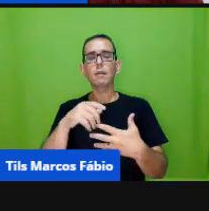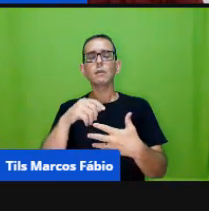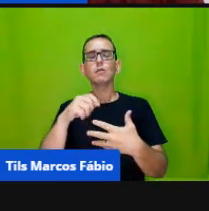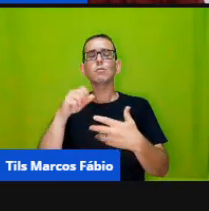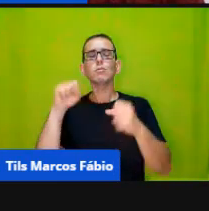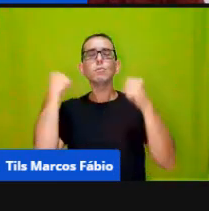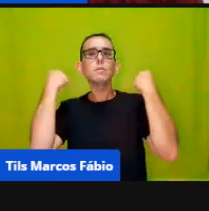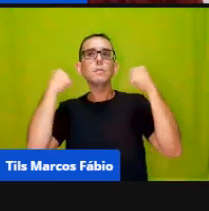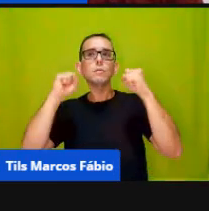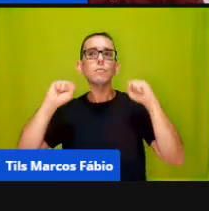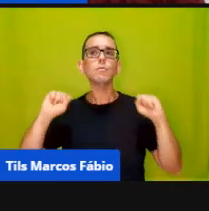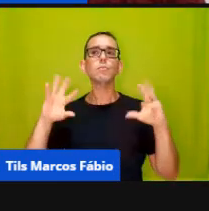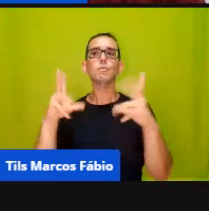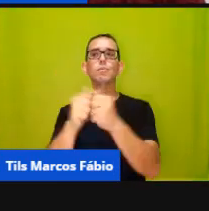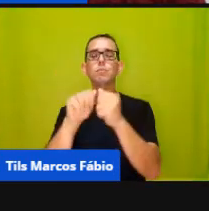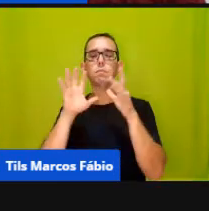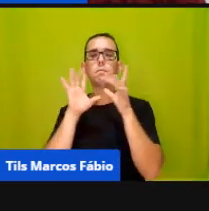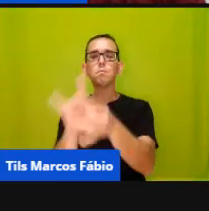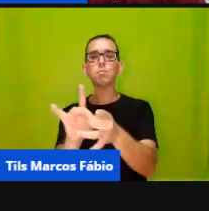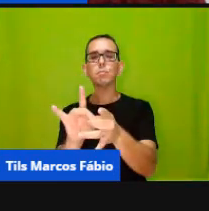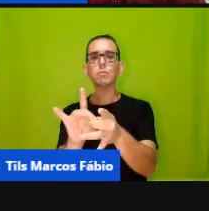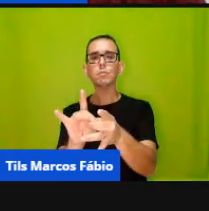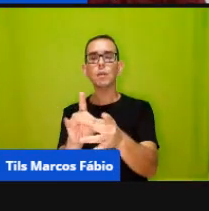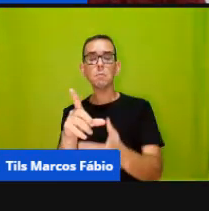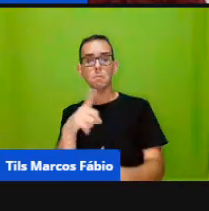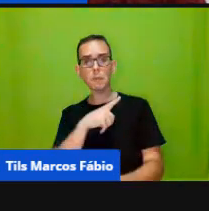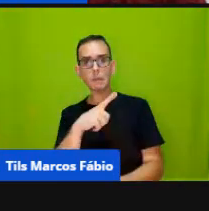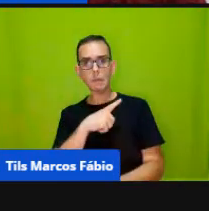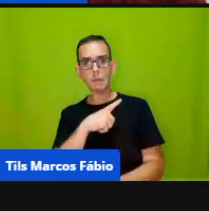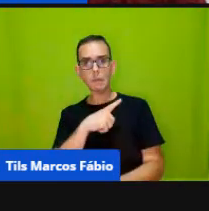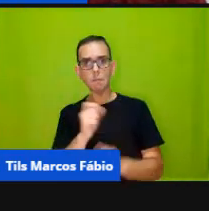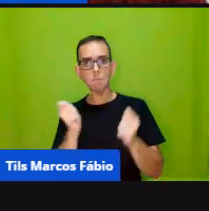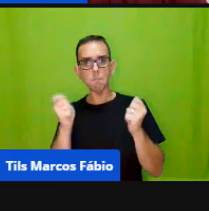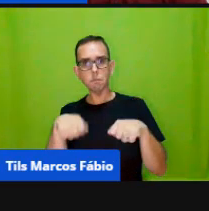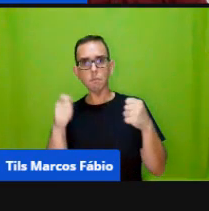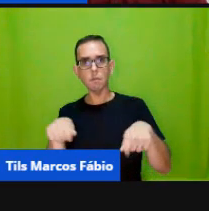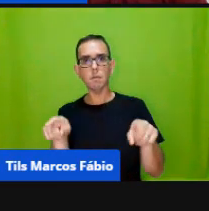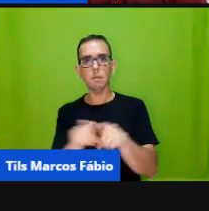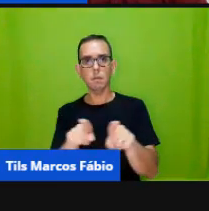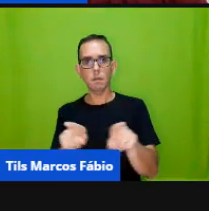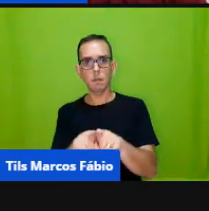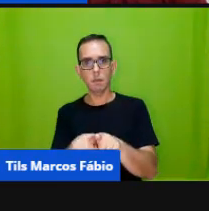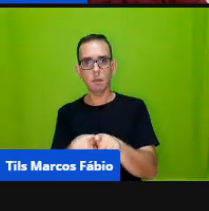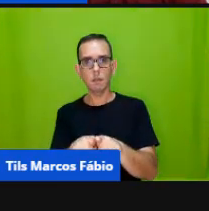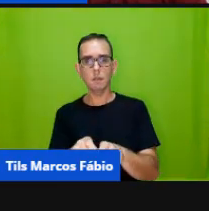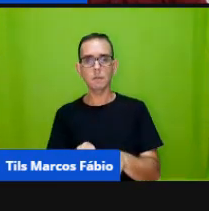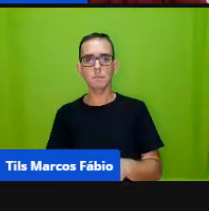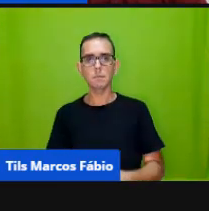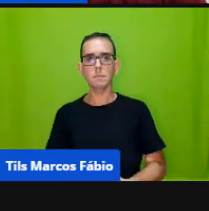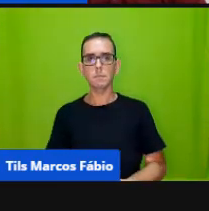tudo isso, para ter essa possibilidade, né? Ah,